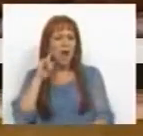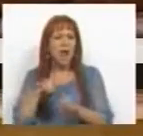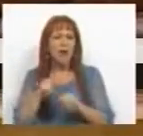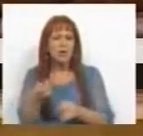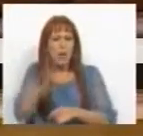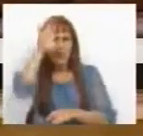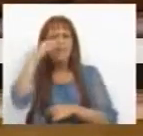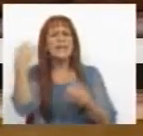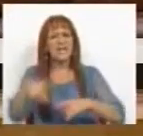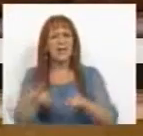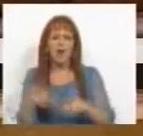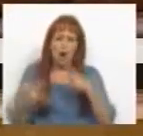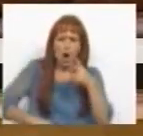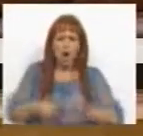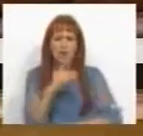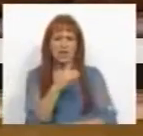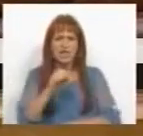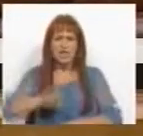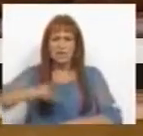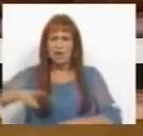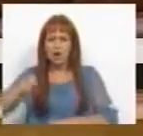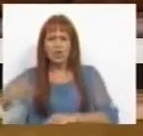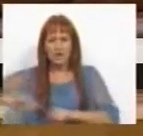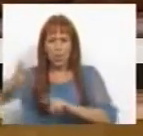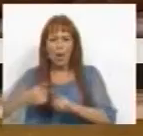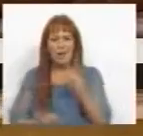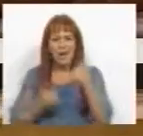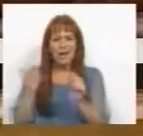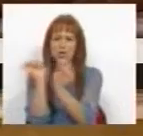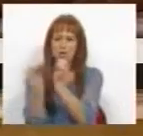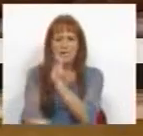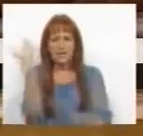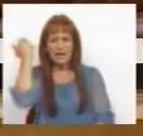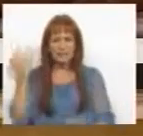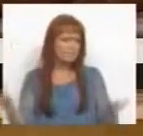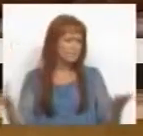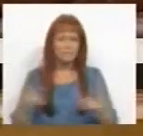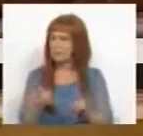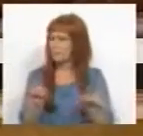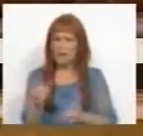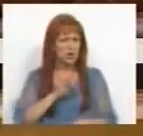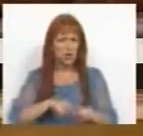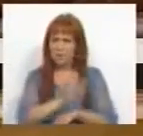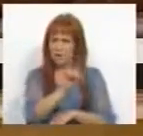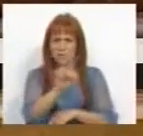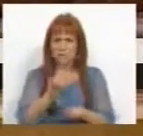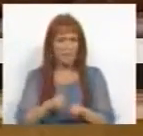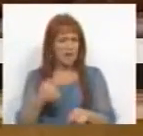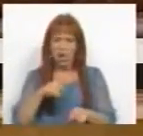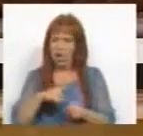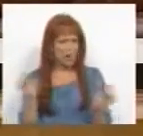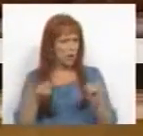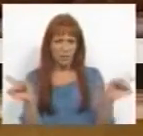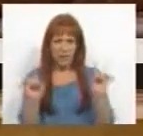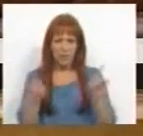intenção do anterior Governo de cortar 600 milhões de euros por ano na segurança social. Não, senhores deputados, não estamos